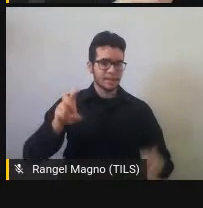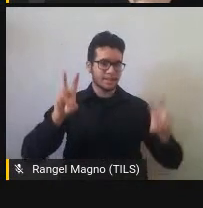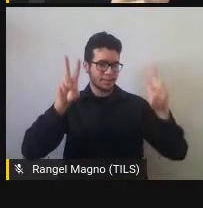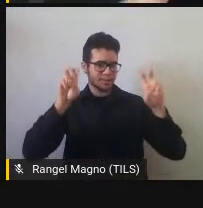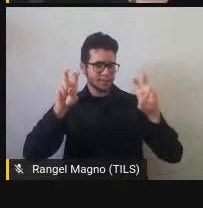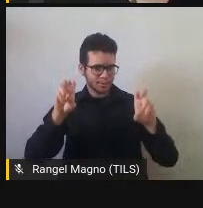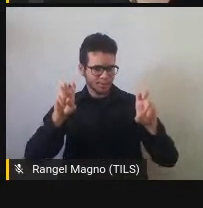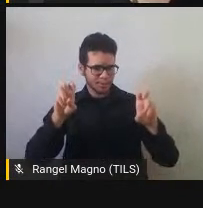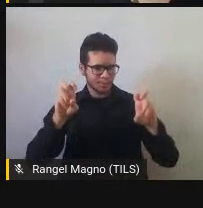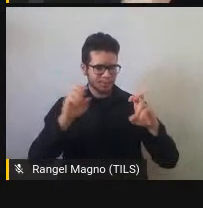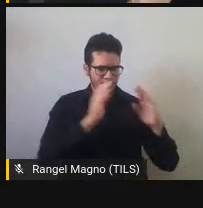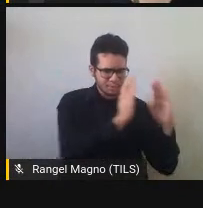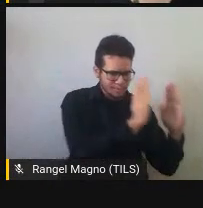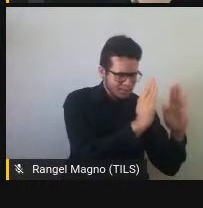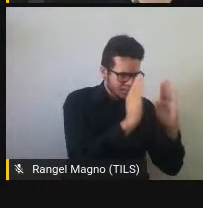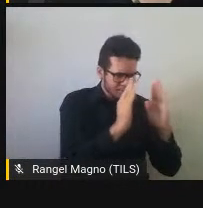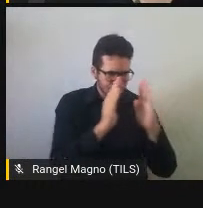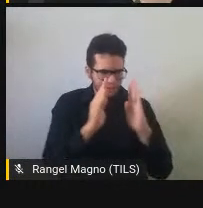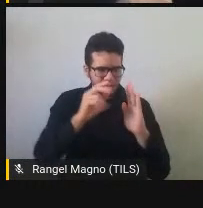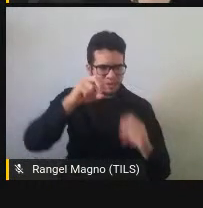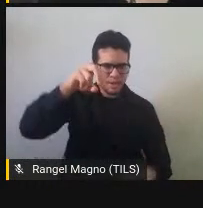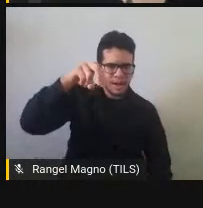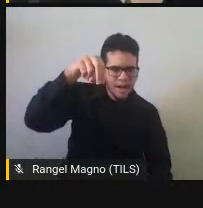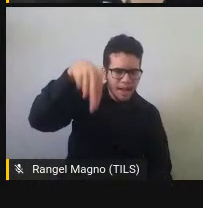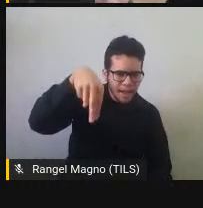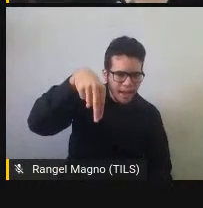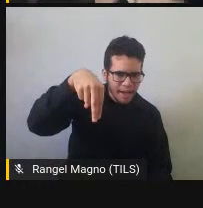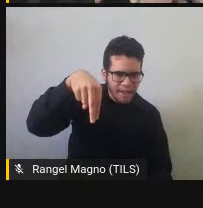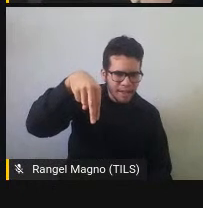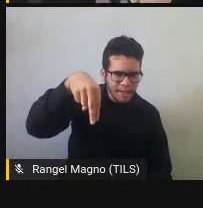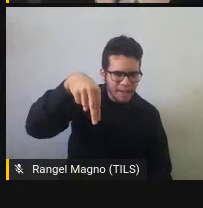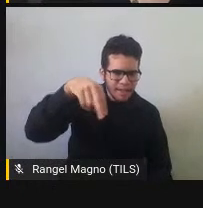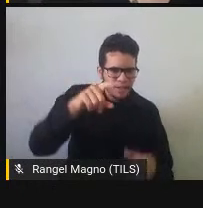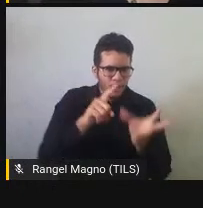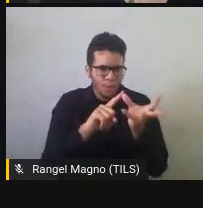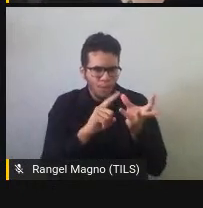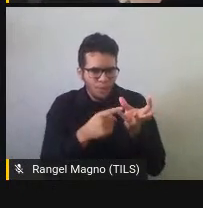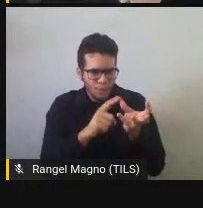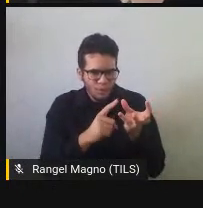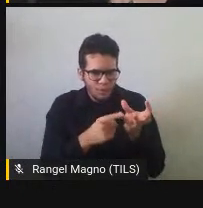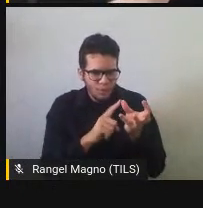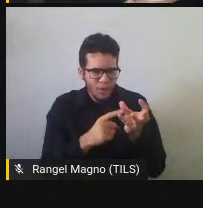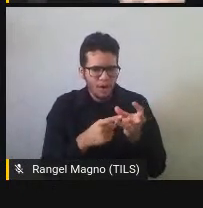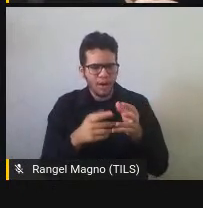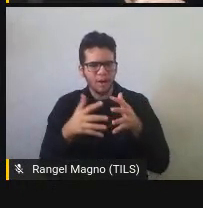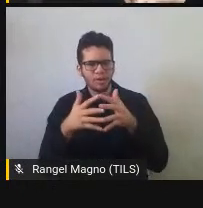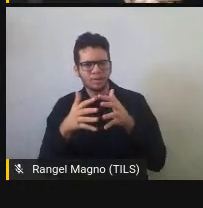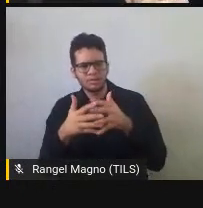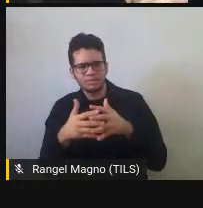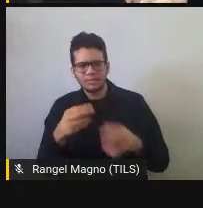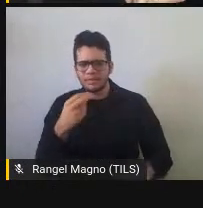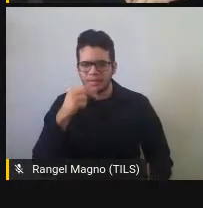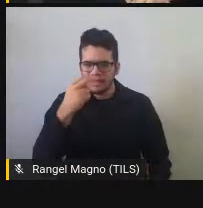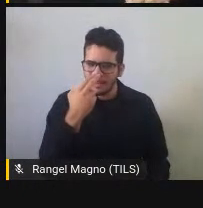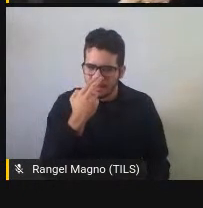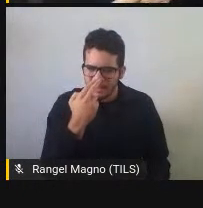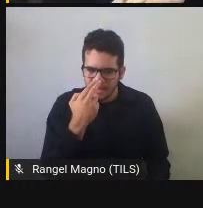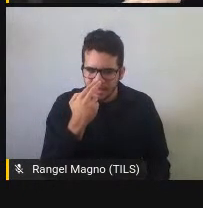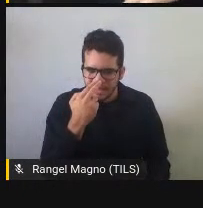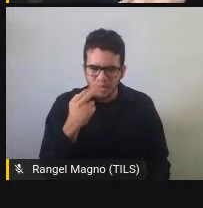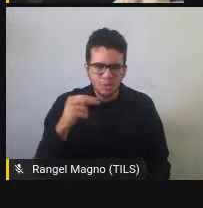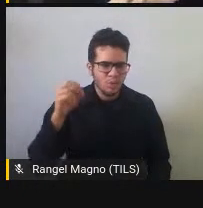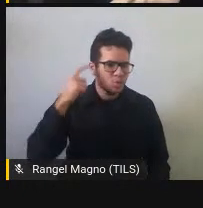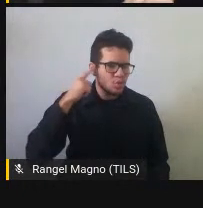passagem do N para uma vogal ou seja de uma nasal para uma vogal o fato de que